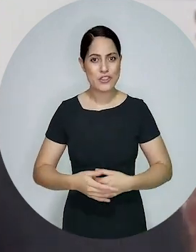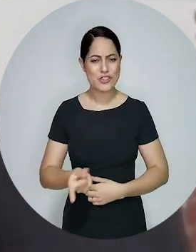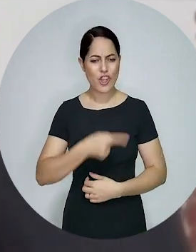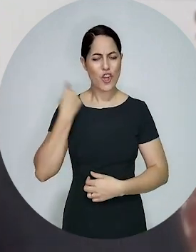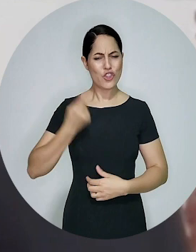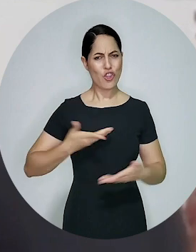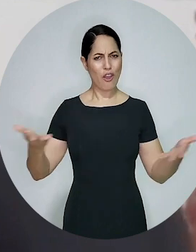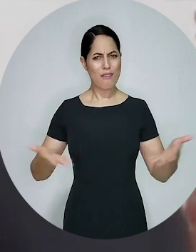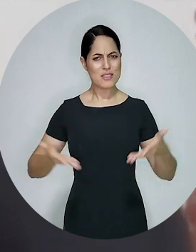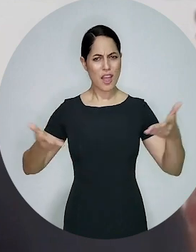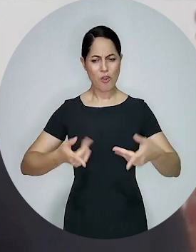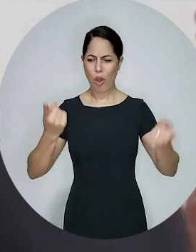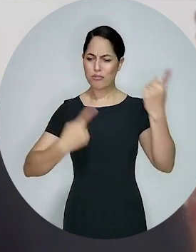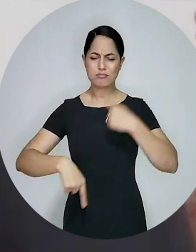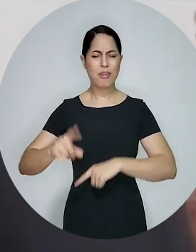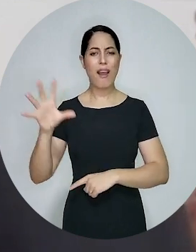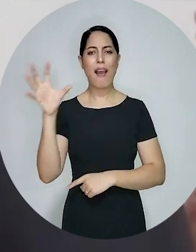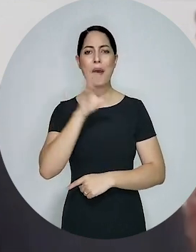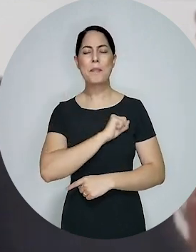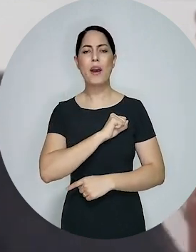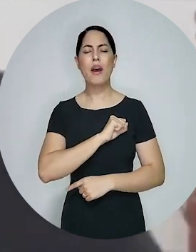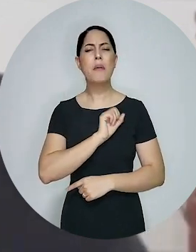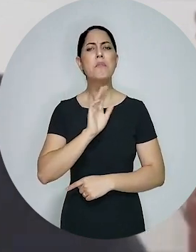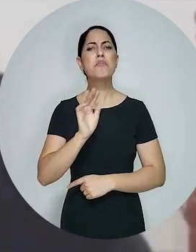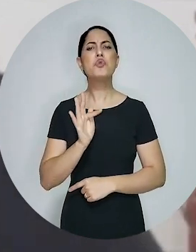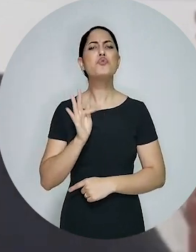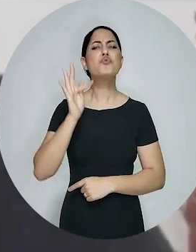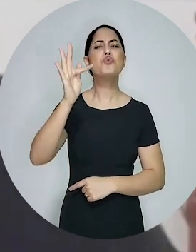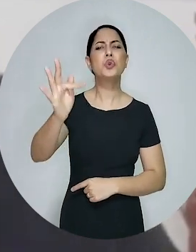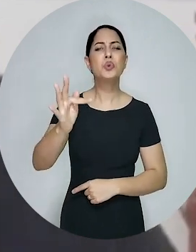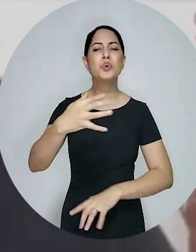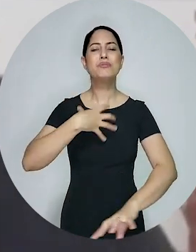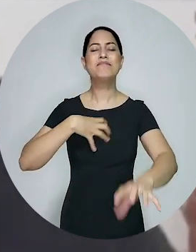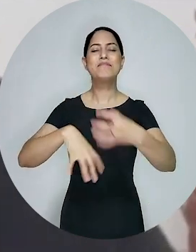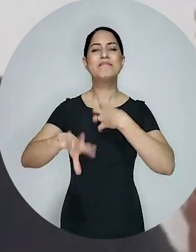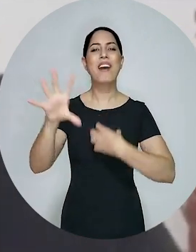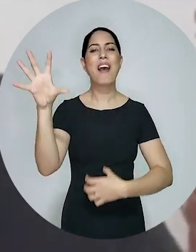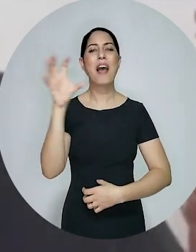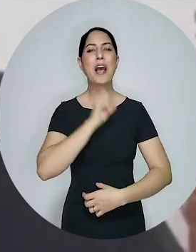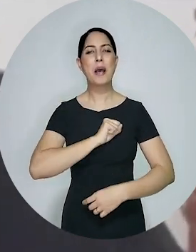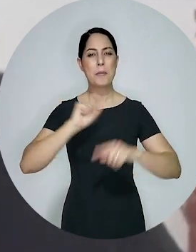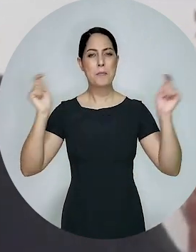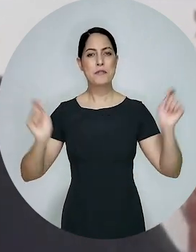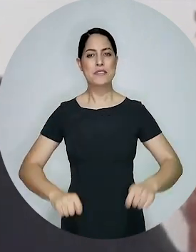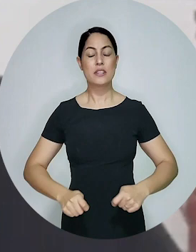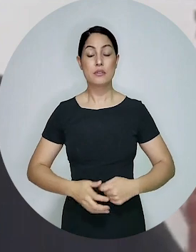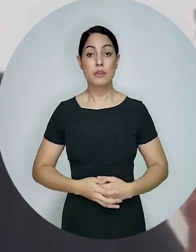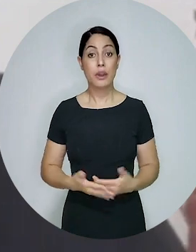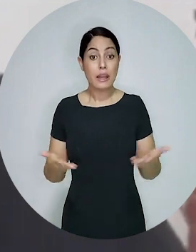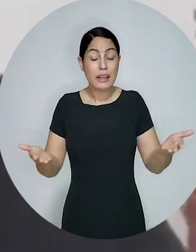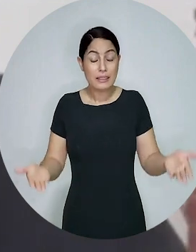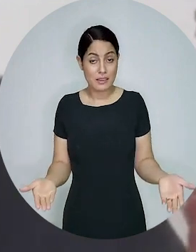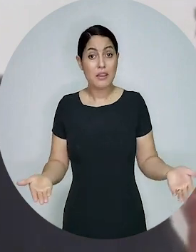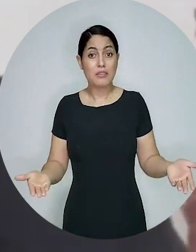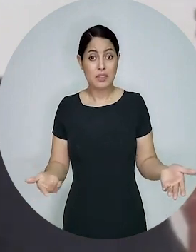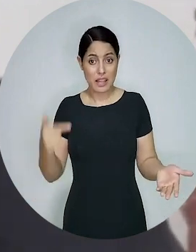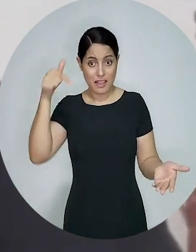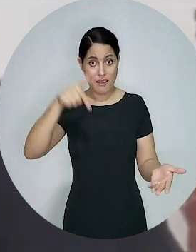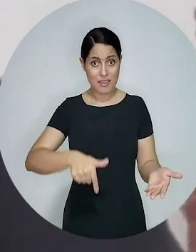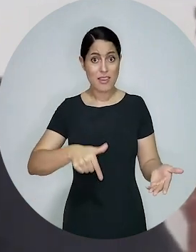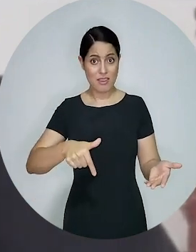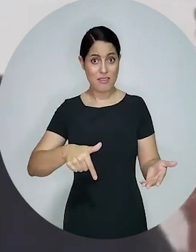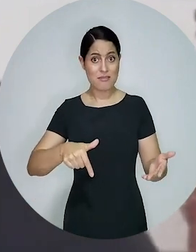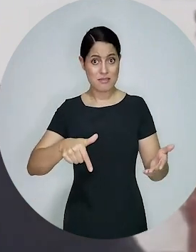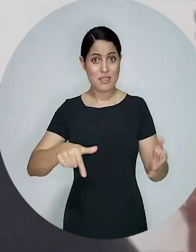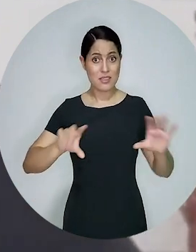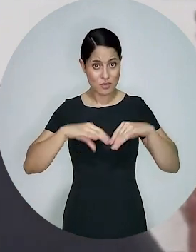no hoje, no agora, para que possamos ter no amanhã pessoas que se amam. Neste congresso,